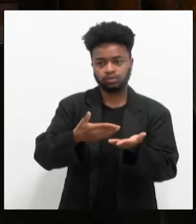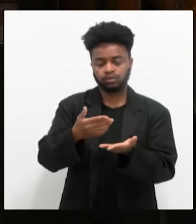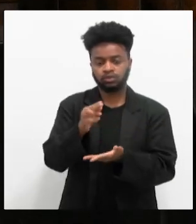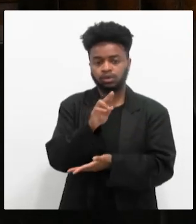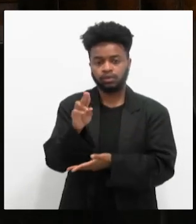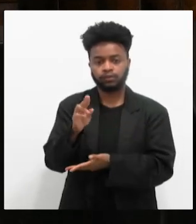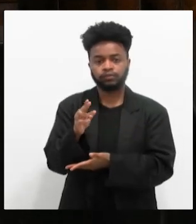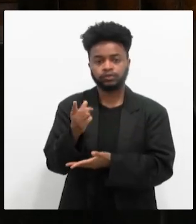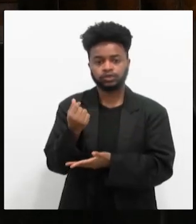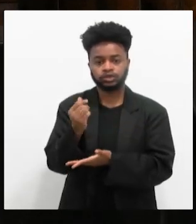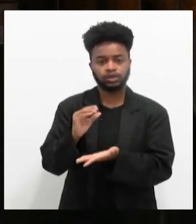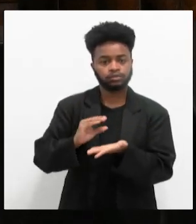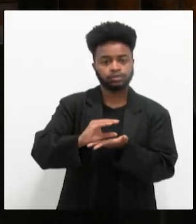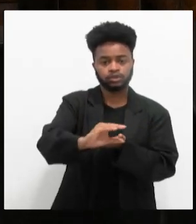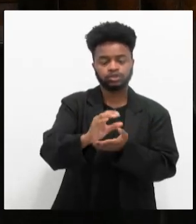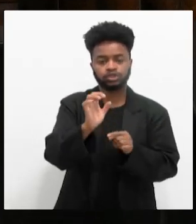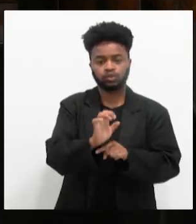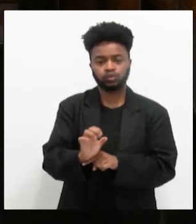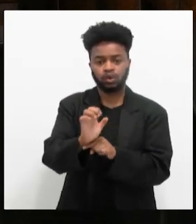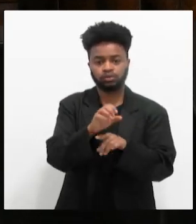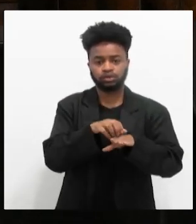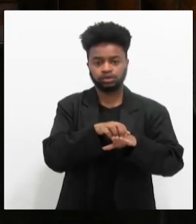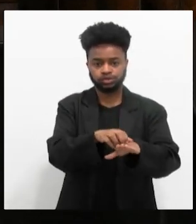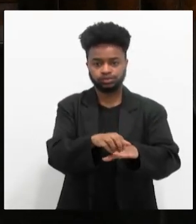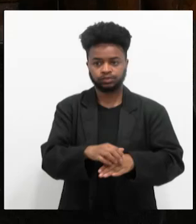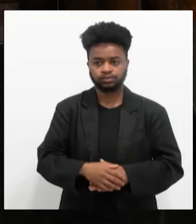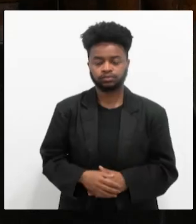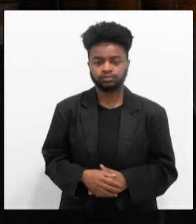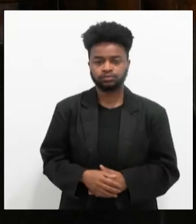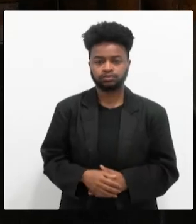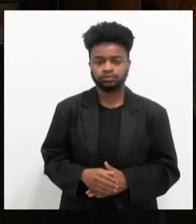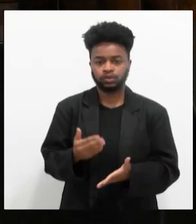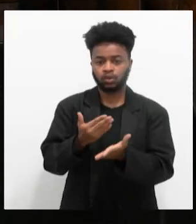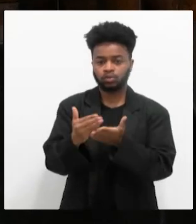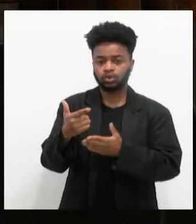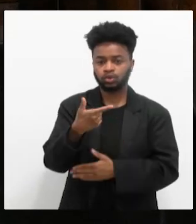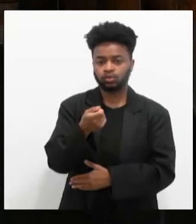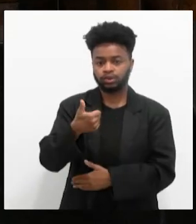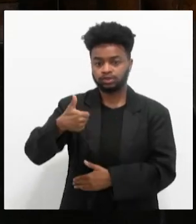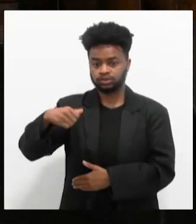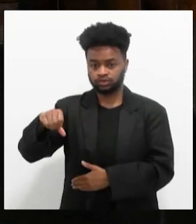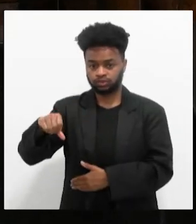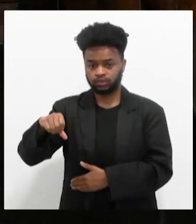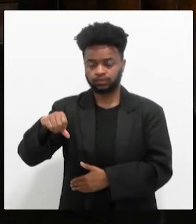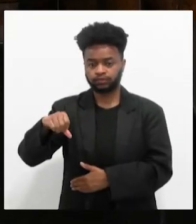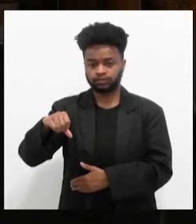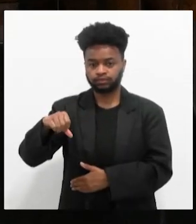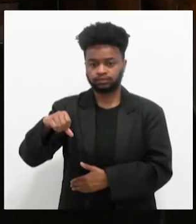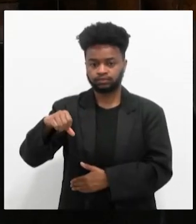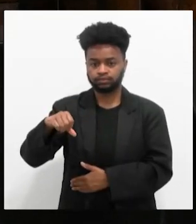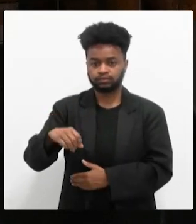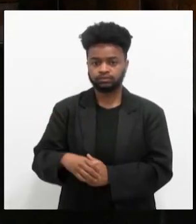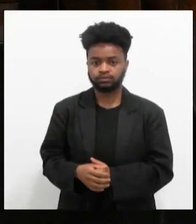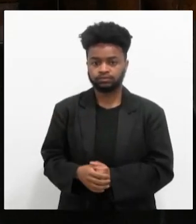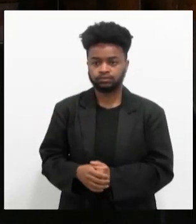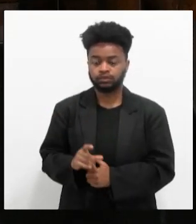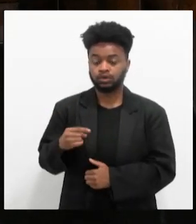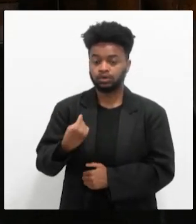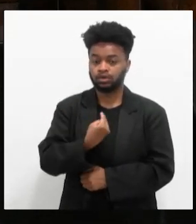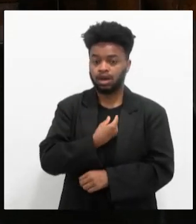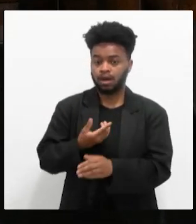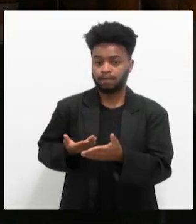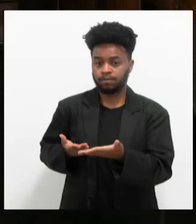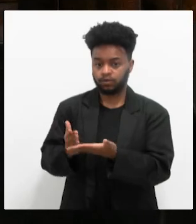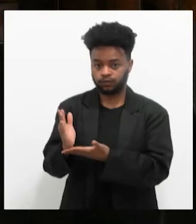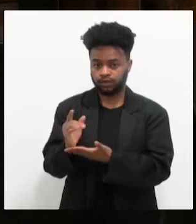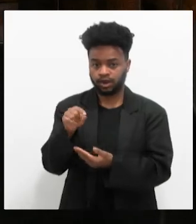Fundo Estadual de Transporte, que desde 2019 nós aprovamos